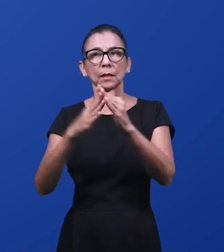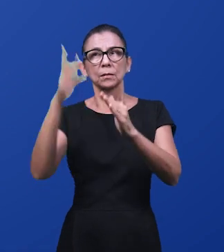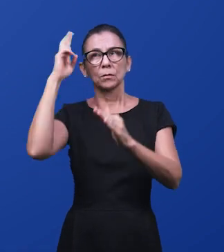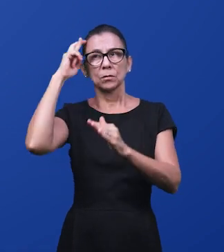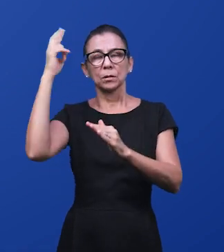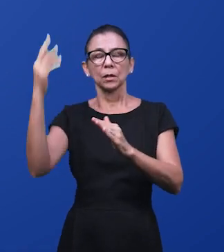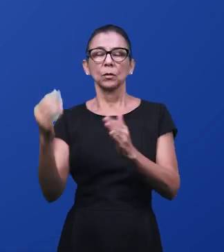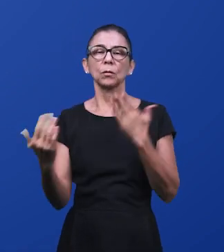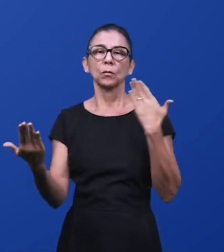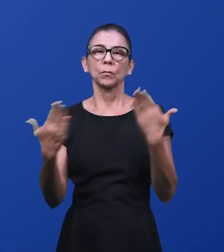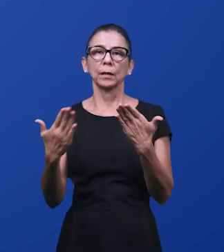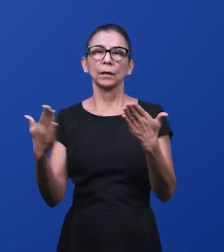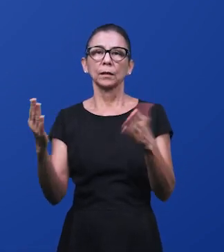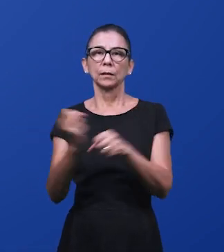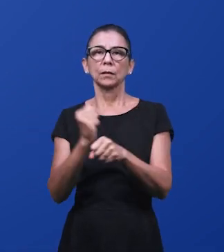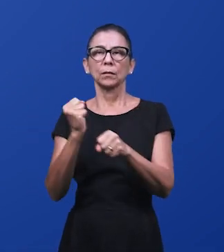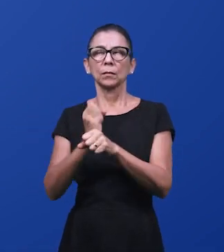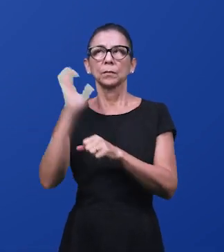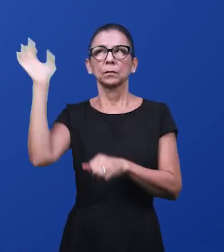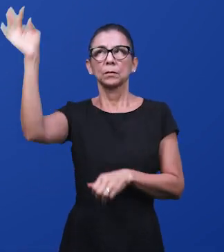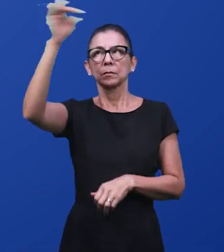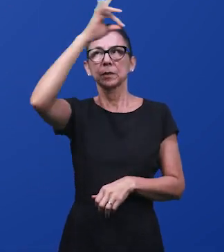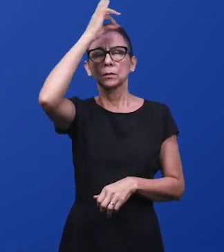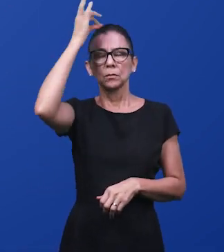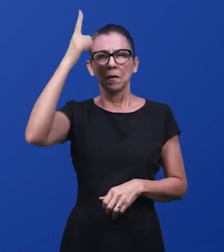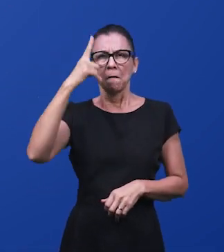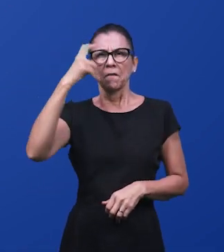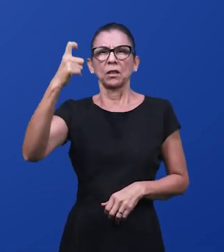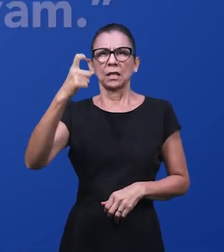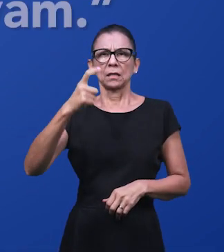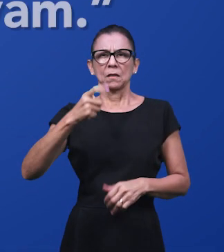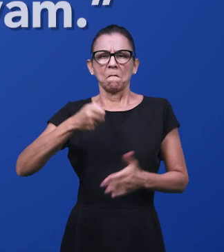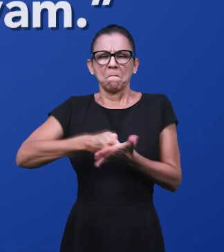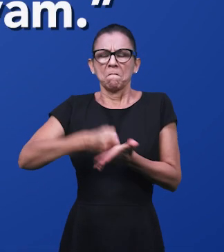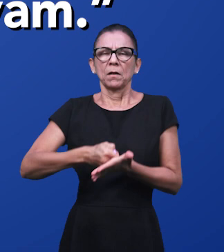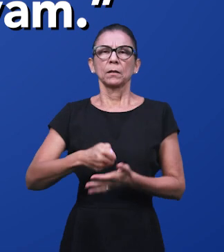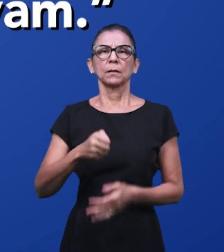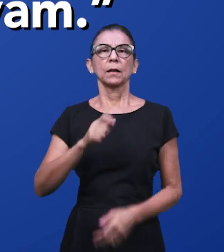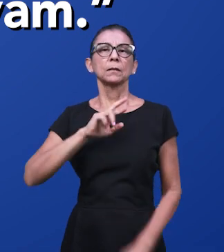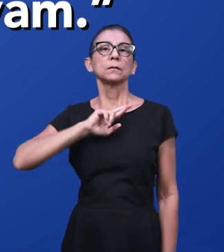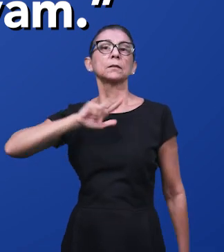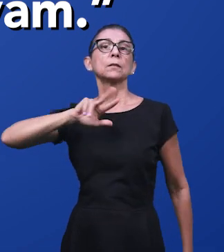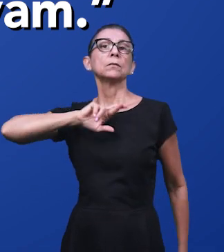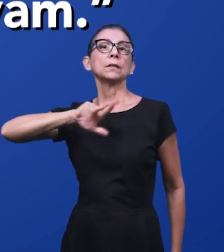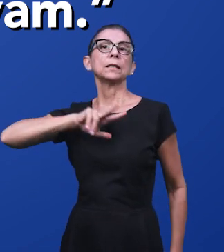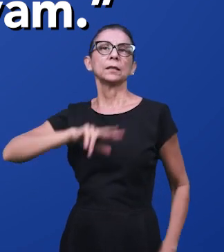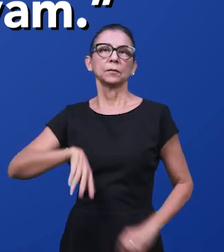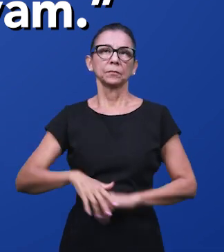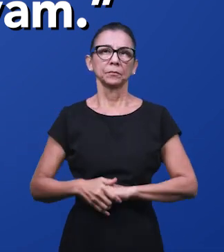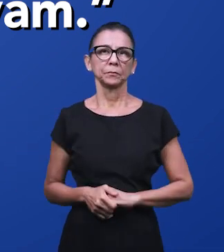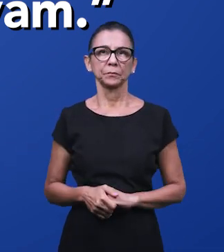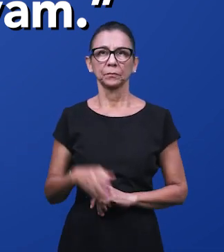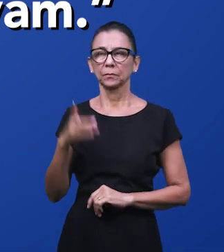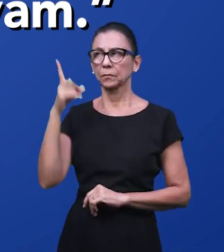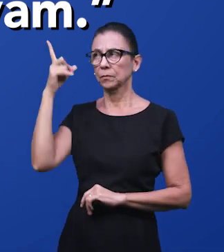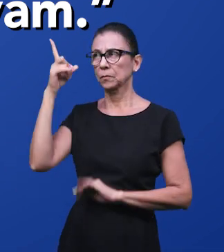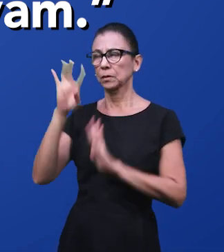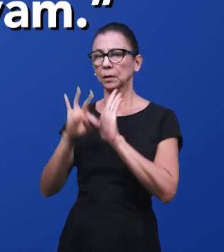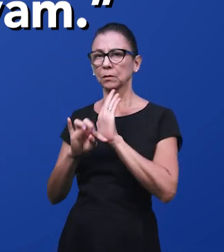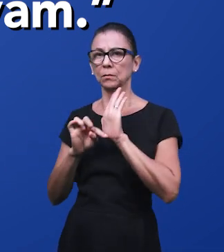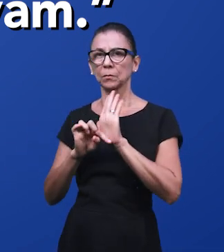violência. Interessante que em 1 Reis 6:7 nos diz o seguinte: edificava-se a casa com pedras